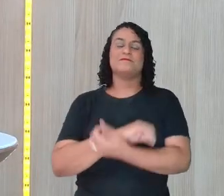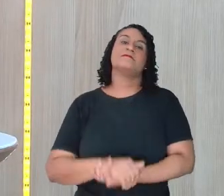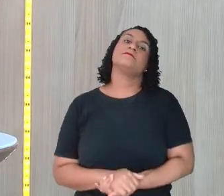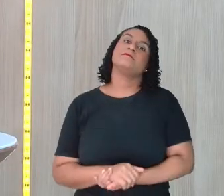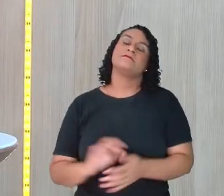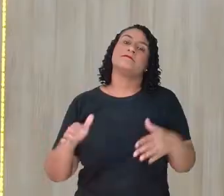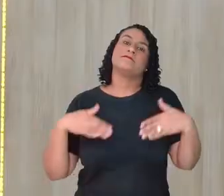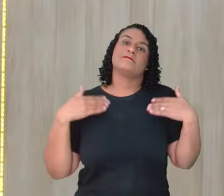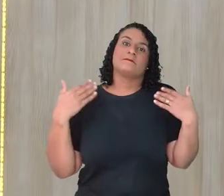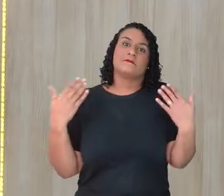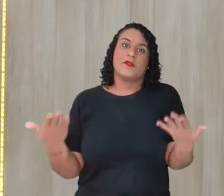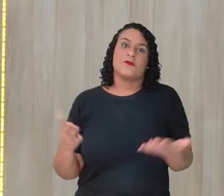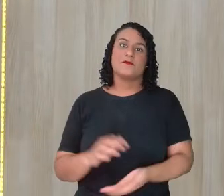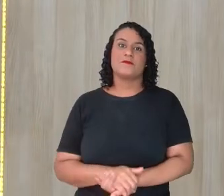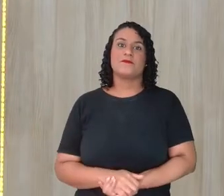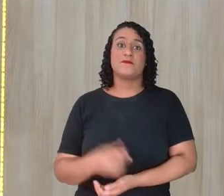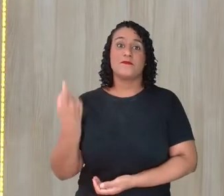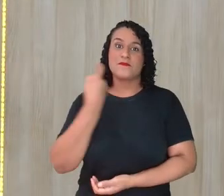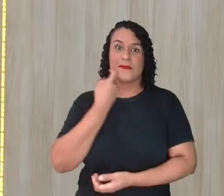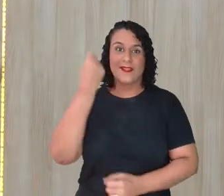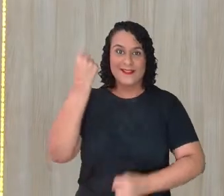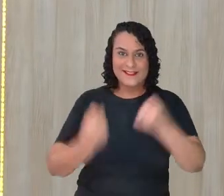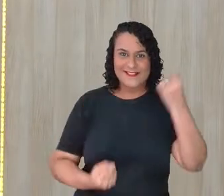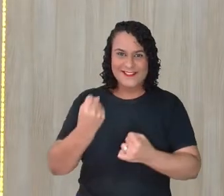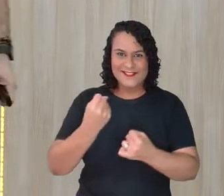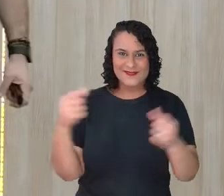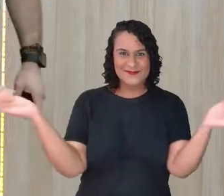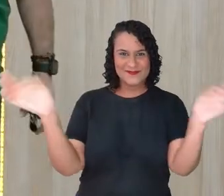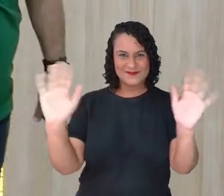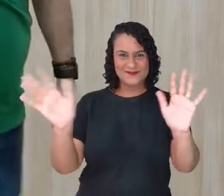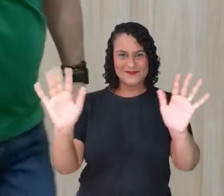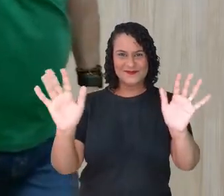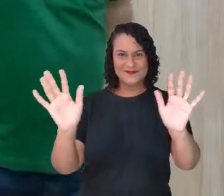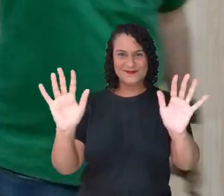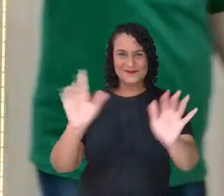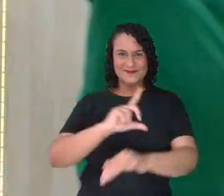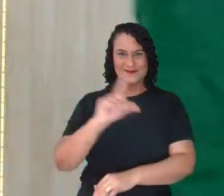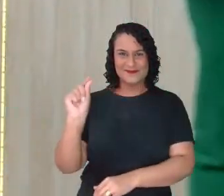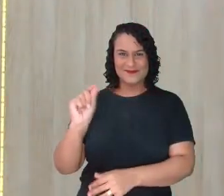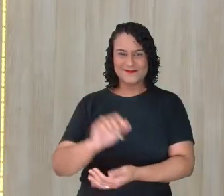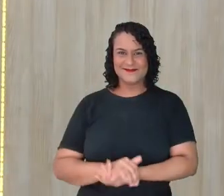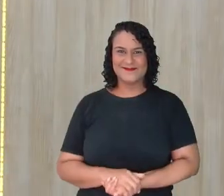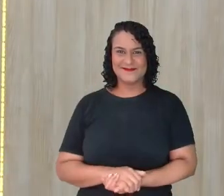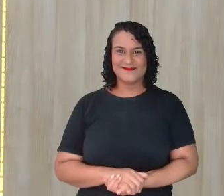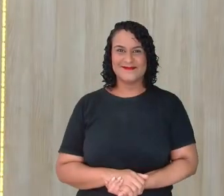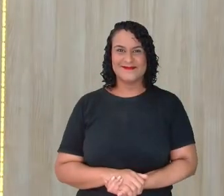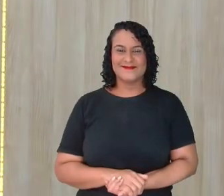Como a gente diz, sextou. Tchau, tchau. Tô indo. Fui.